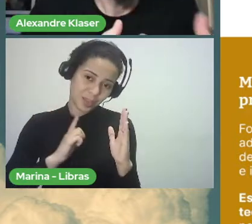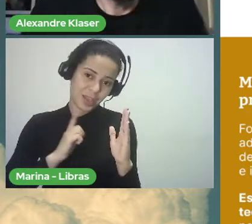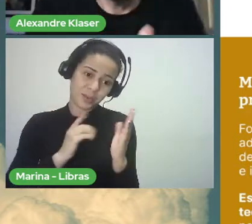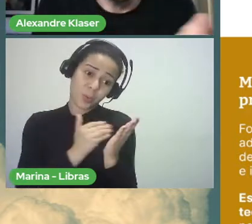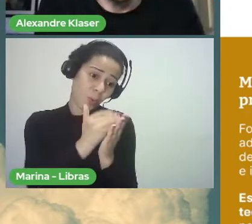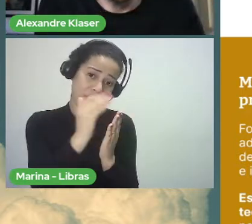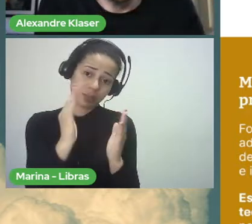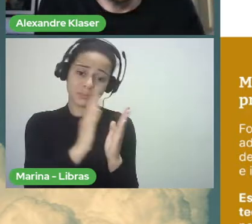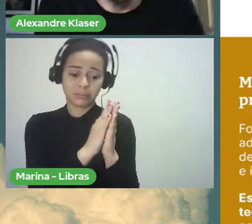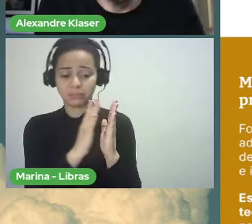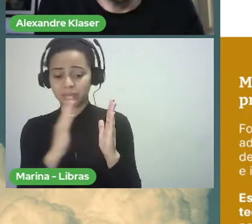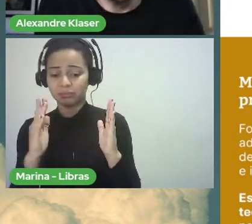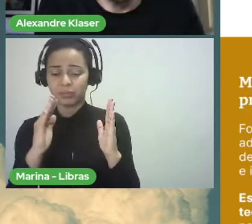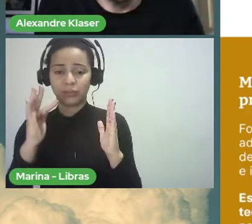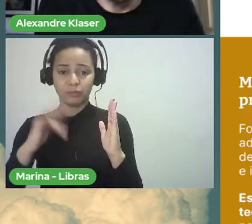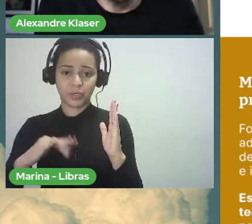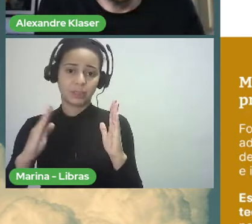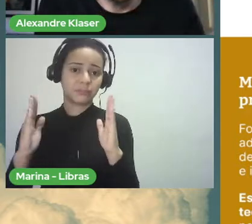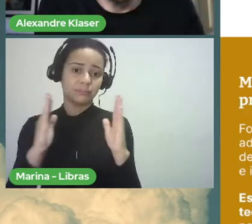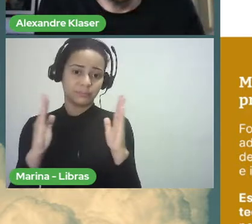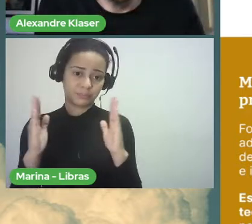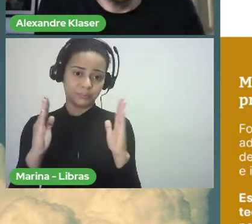disso, ok, o projeto.